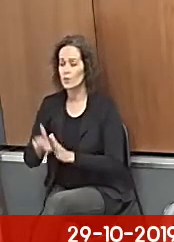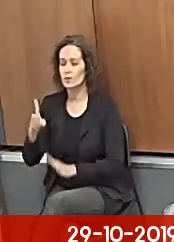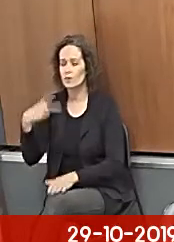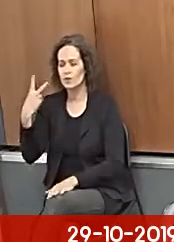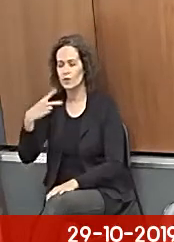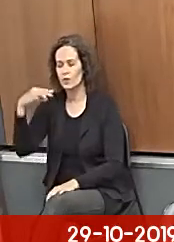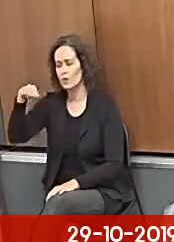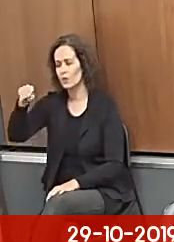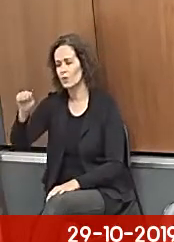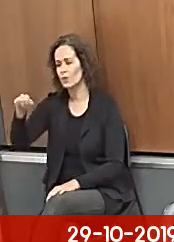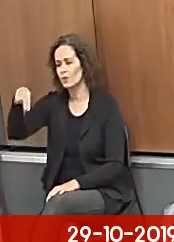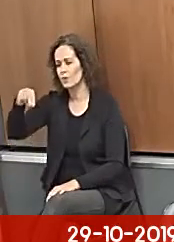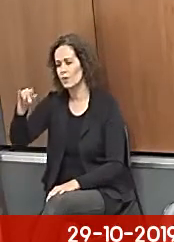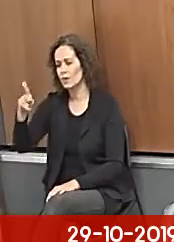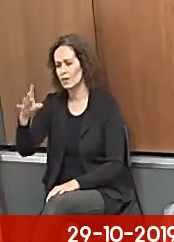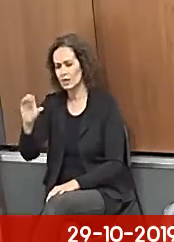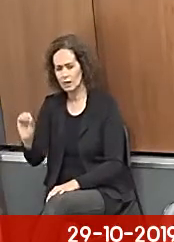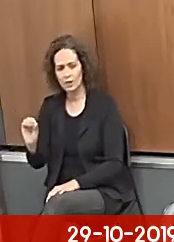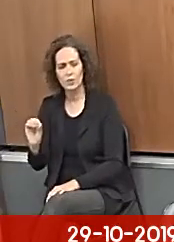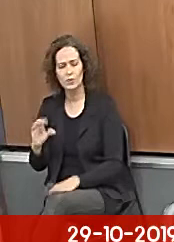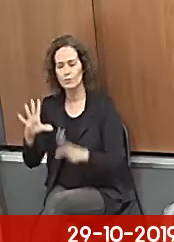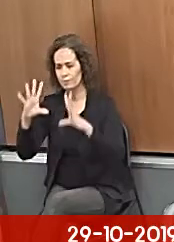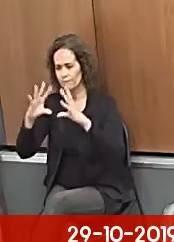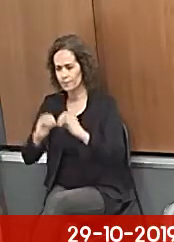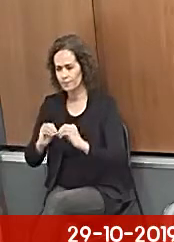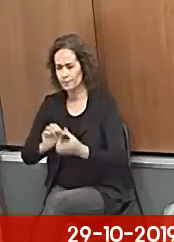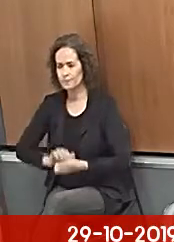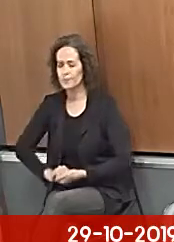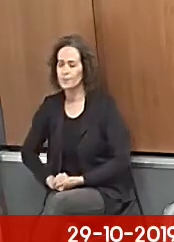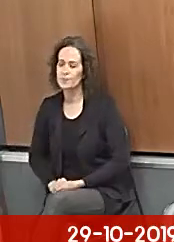se deseja fazer as considerações finais.